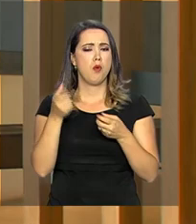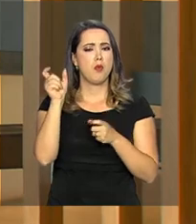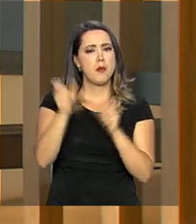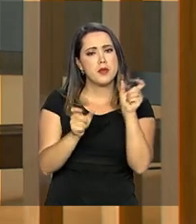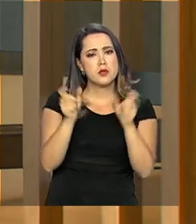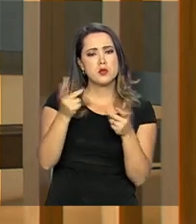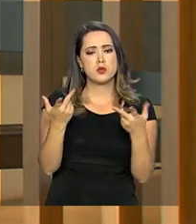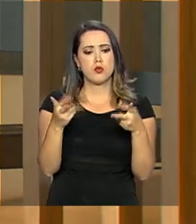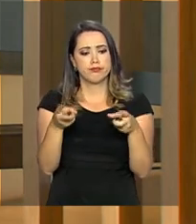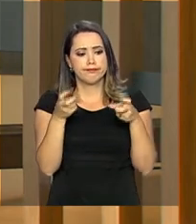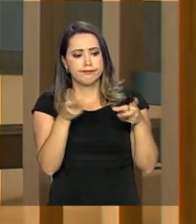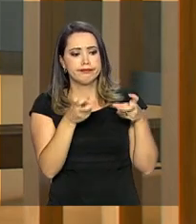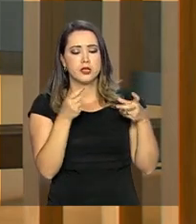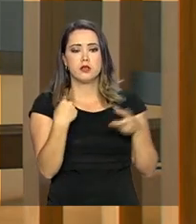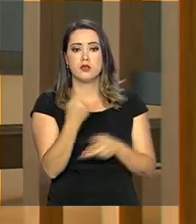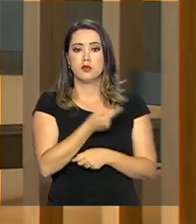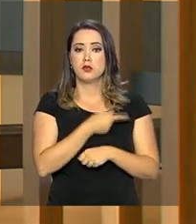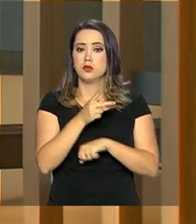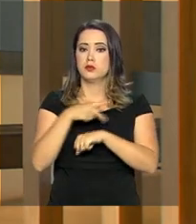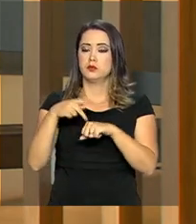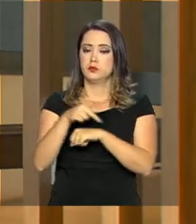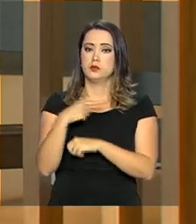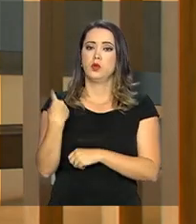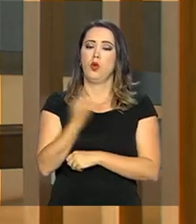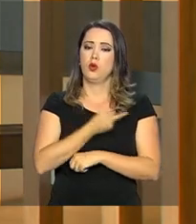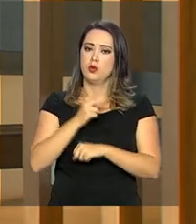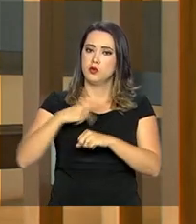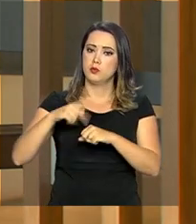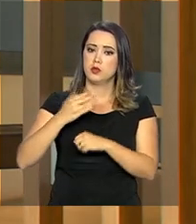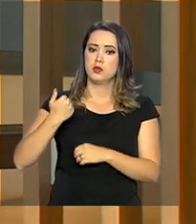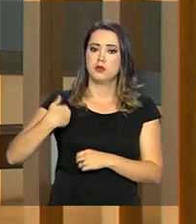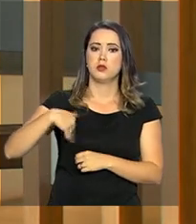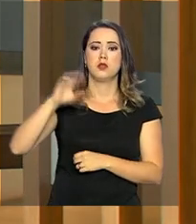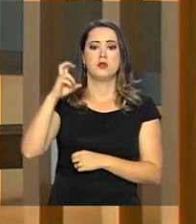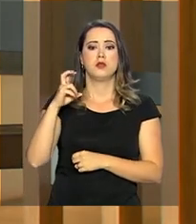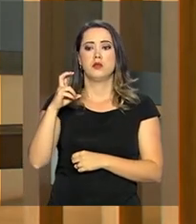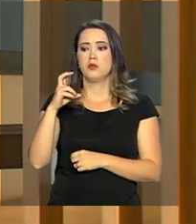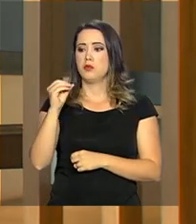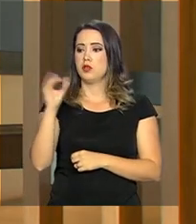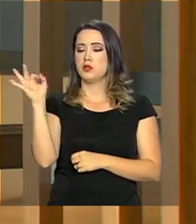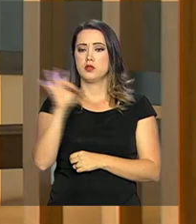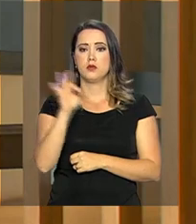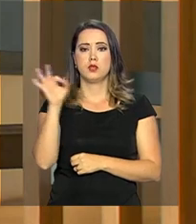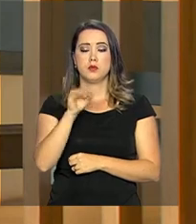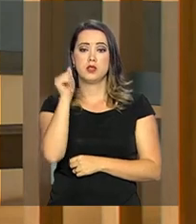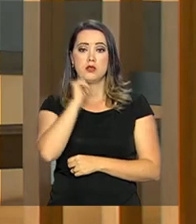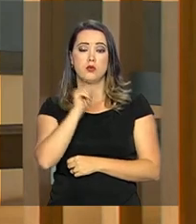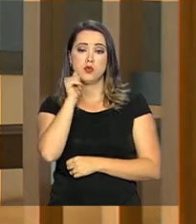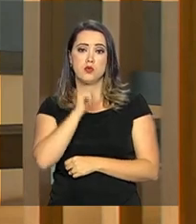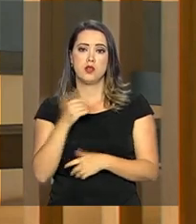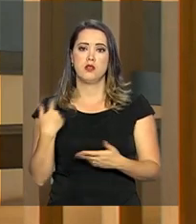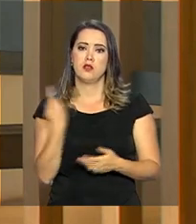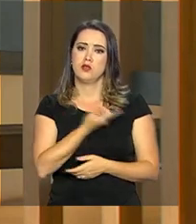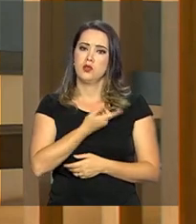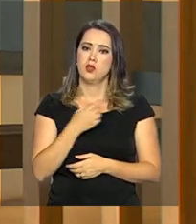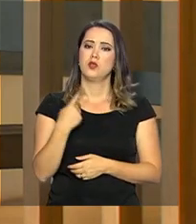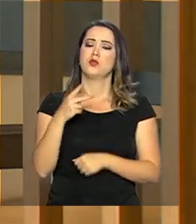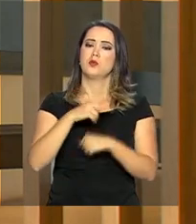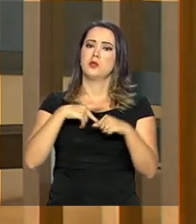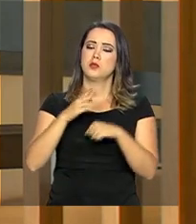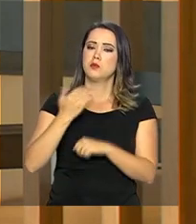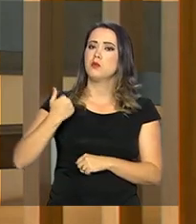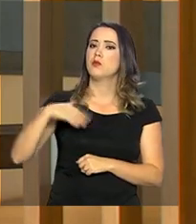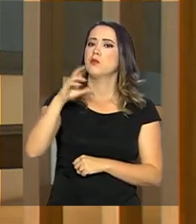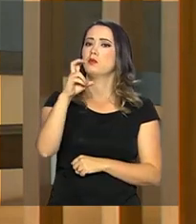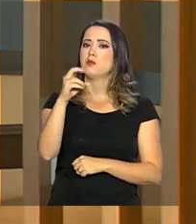identitário do nosso país eo nosso país tem mais de 50 por cento de mulheres o nosso país tem mais de 50